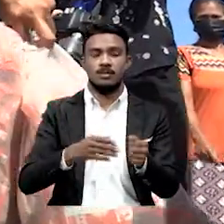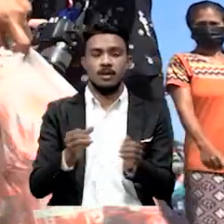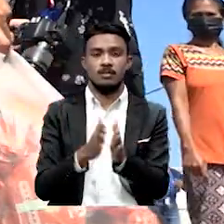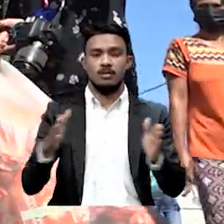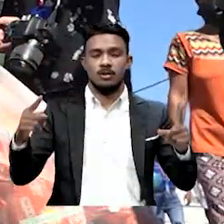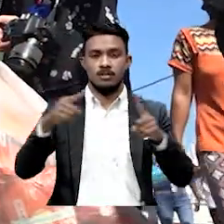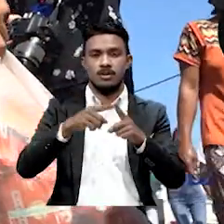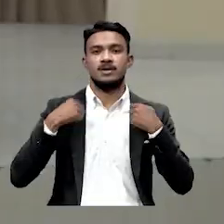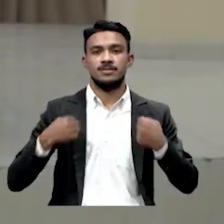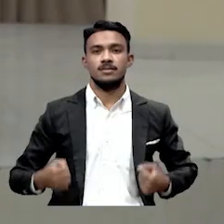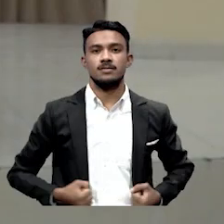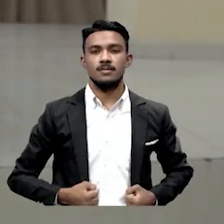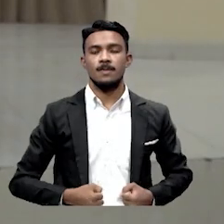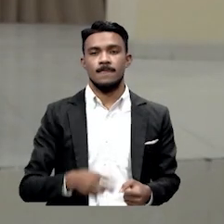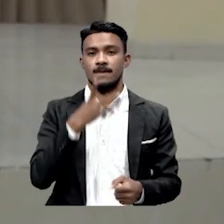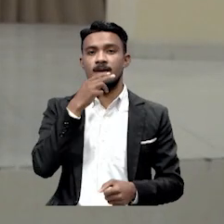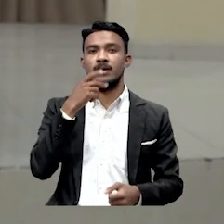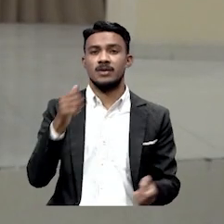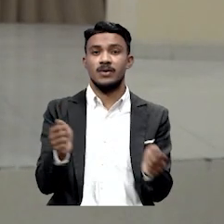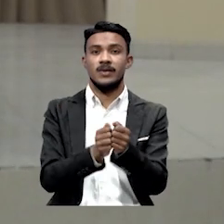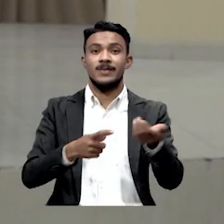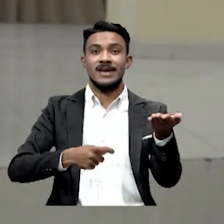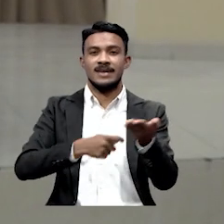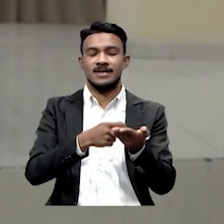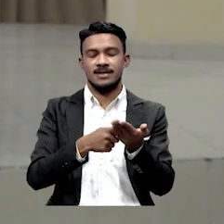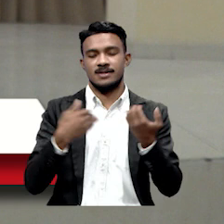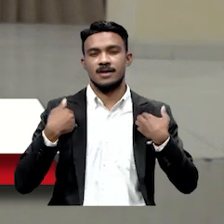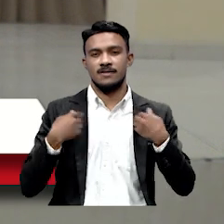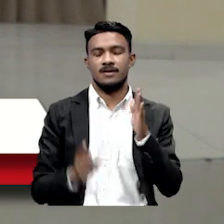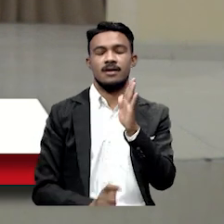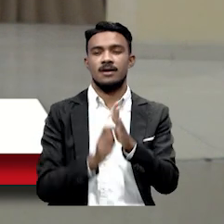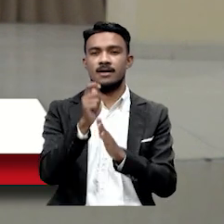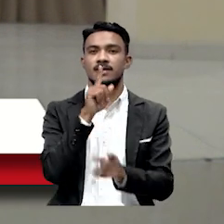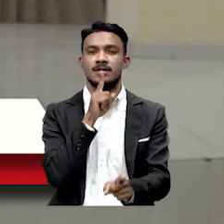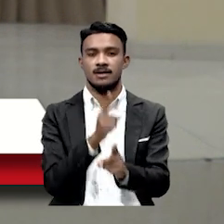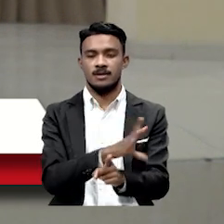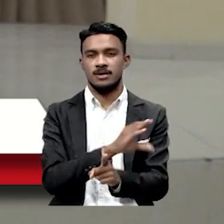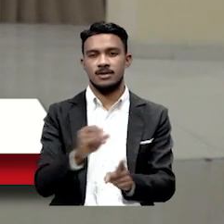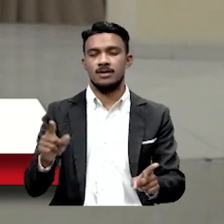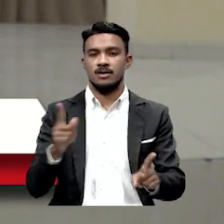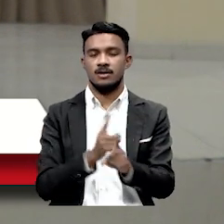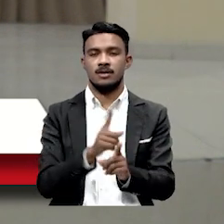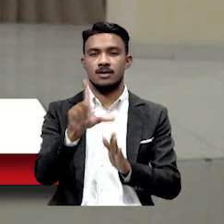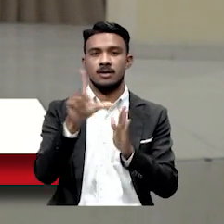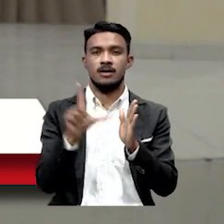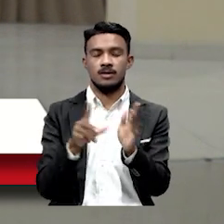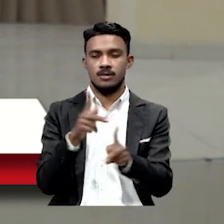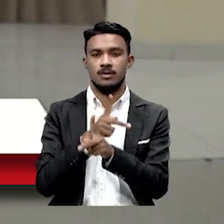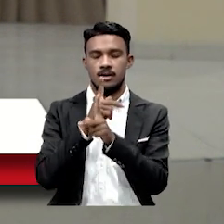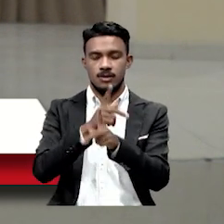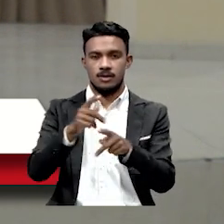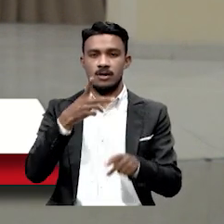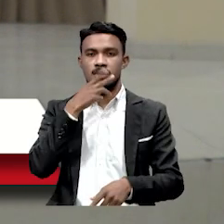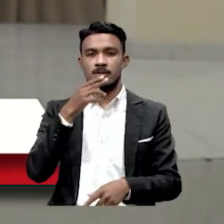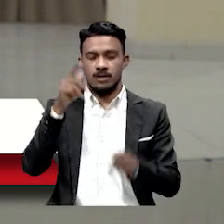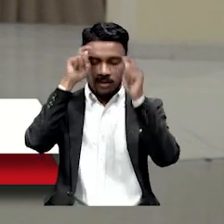Tabaco eletrônico né, tabaco da nebe ko honinia nene astebes, ke lolos tuir lei controlo tabaco, Timor